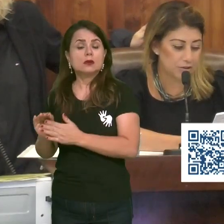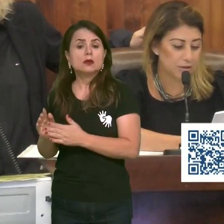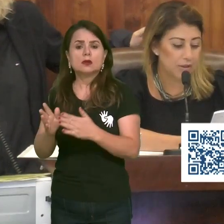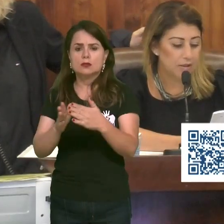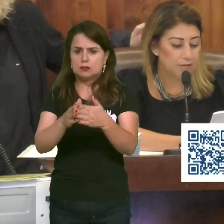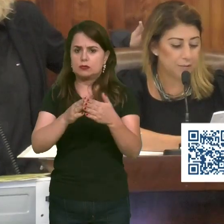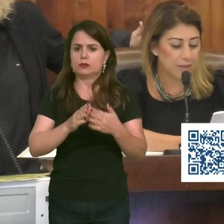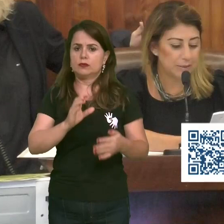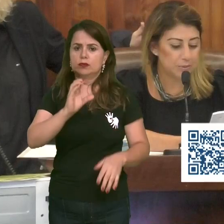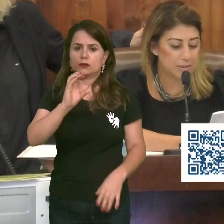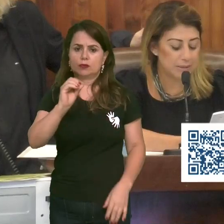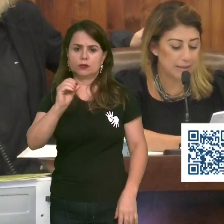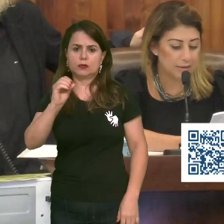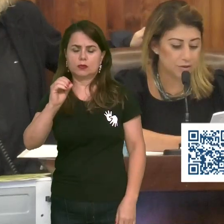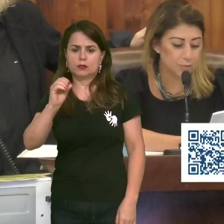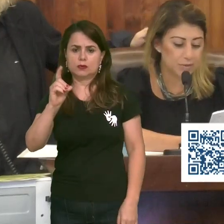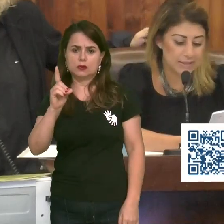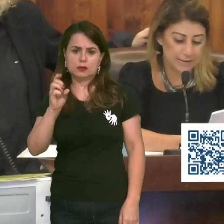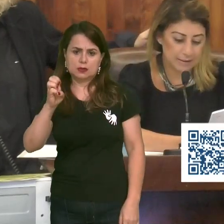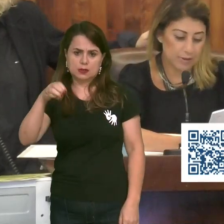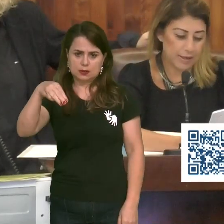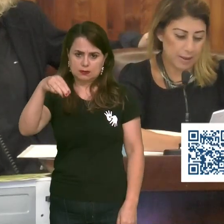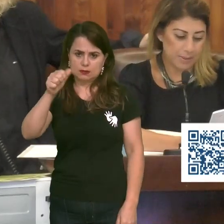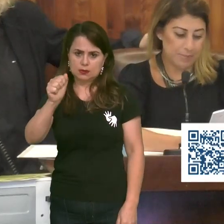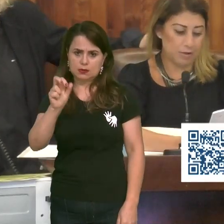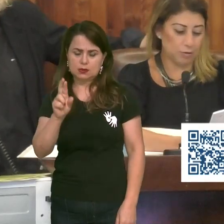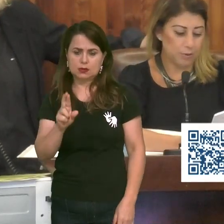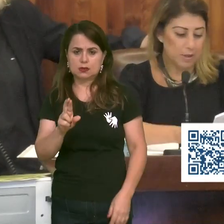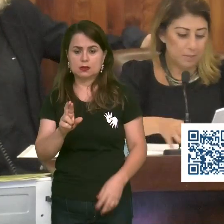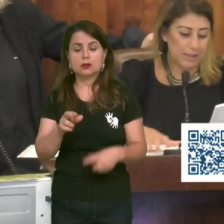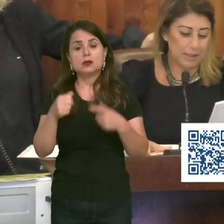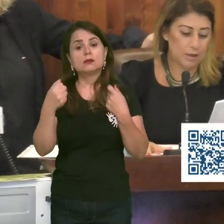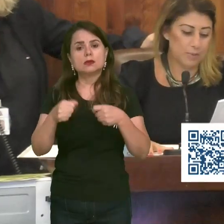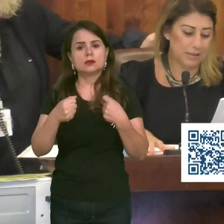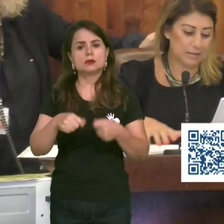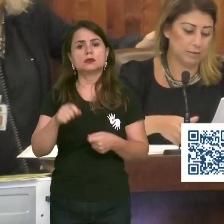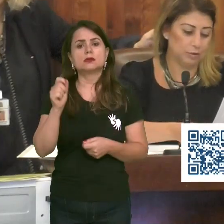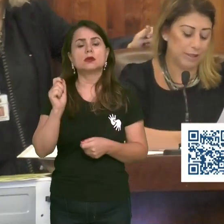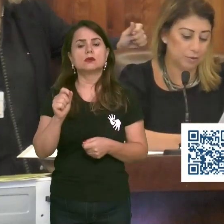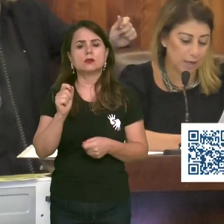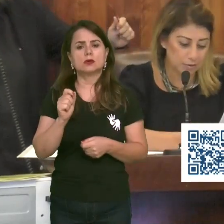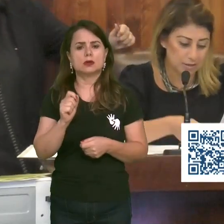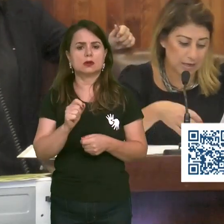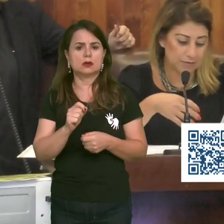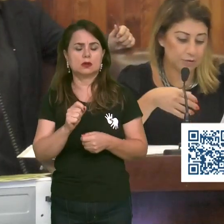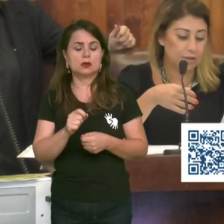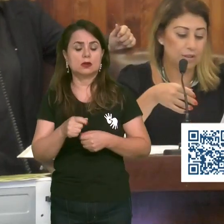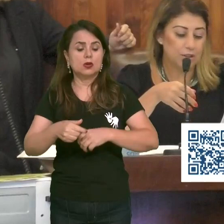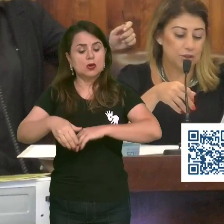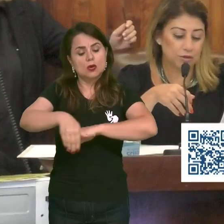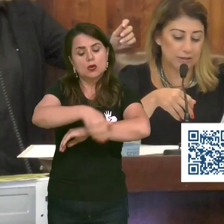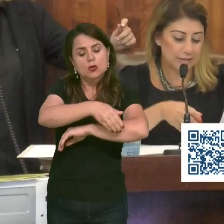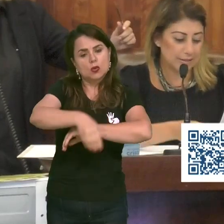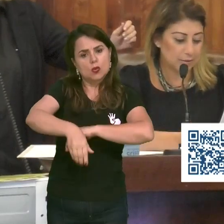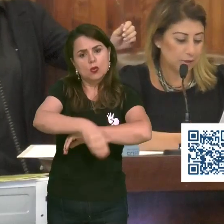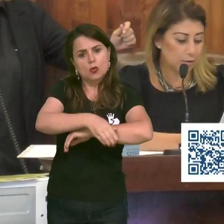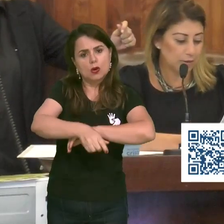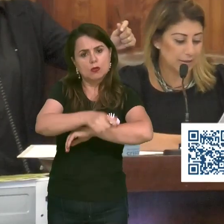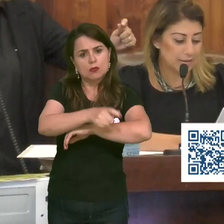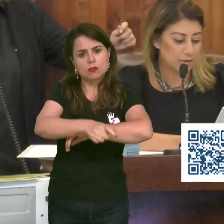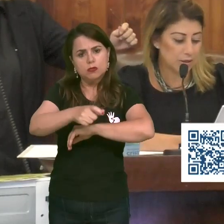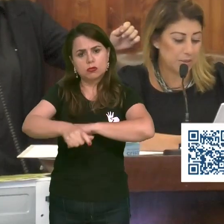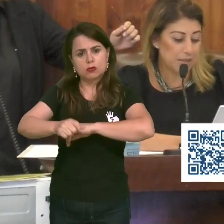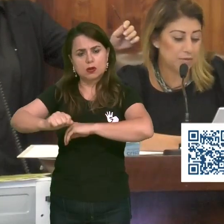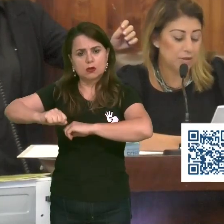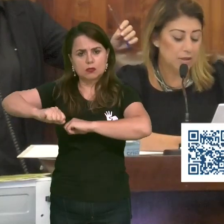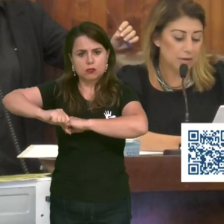competente informar da possibilidade de proceder ao recapeamento para recuperação do leito Carlos Sávio de toda a extensão na